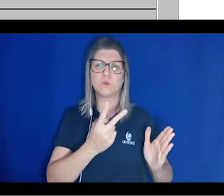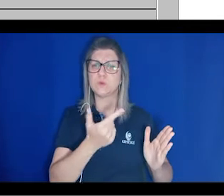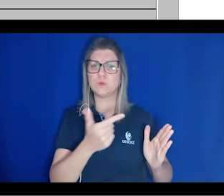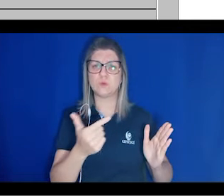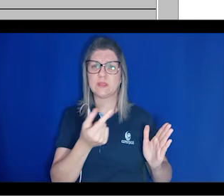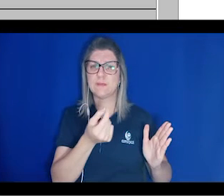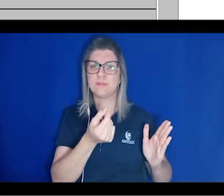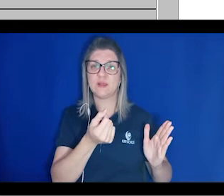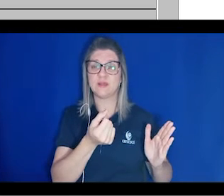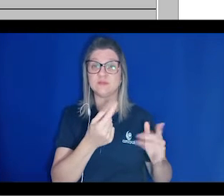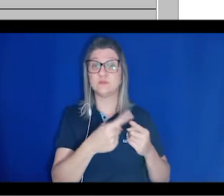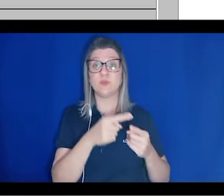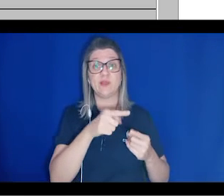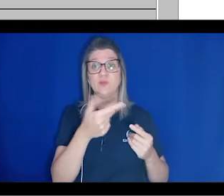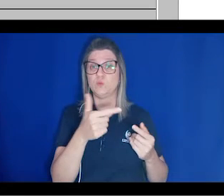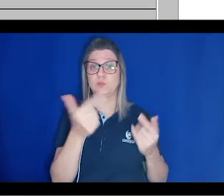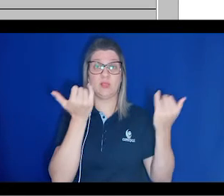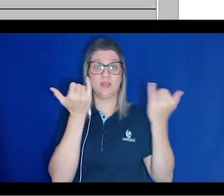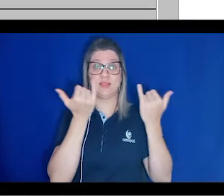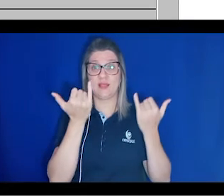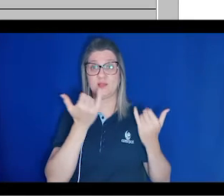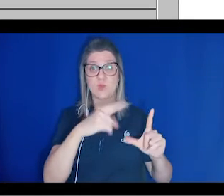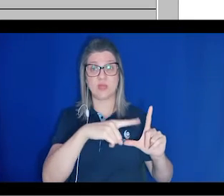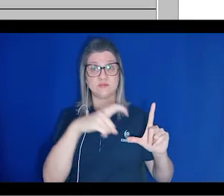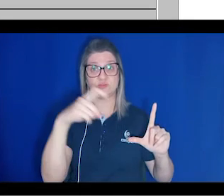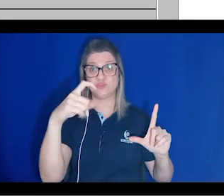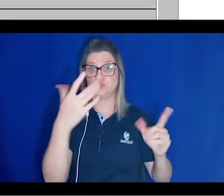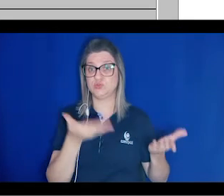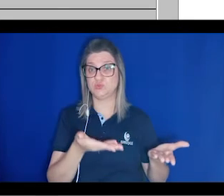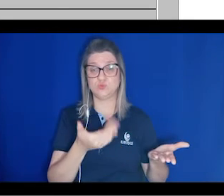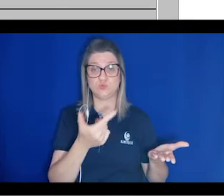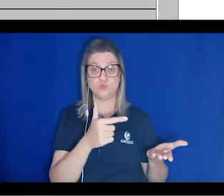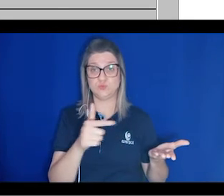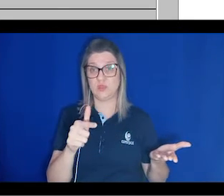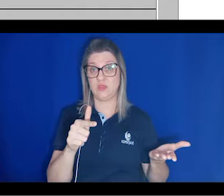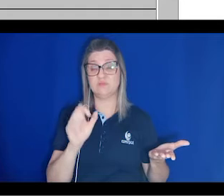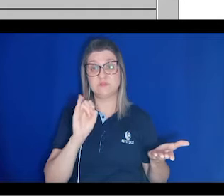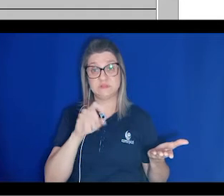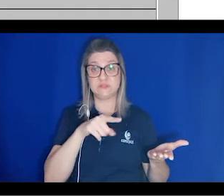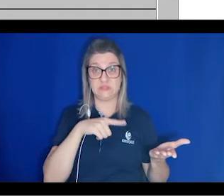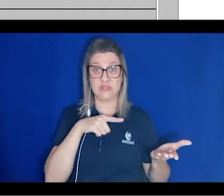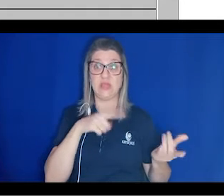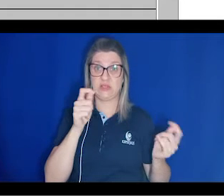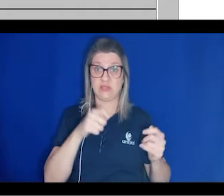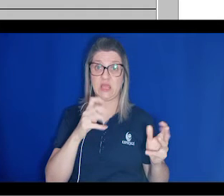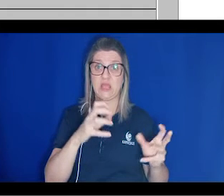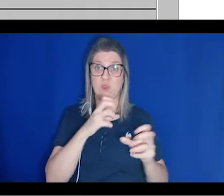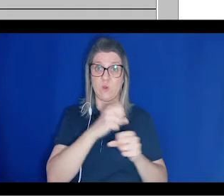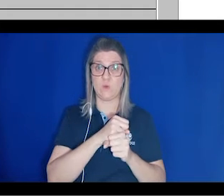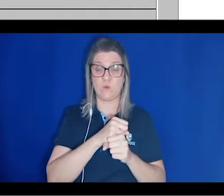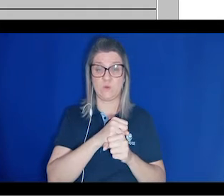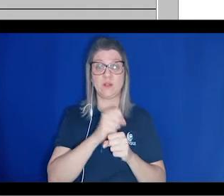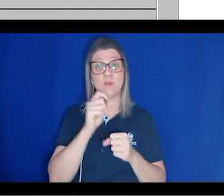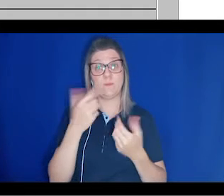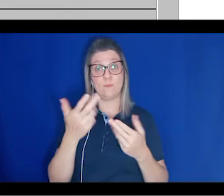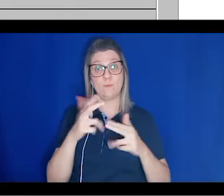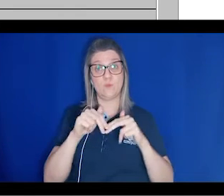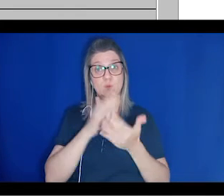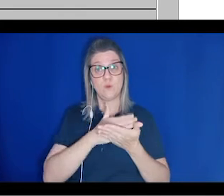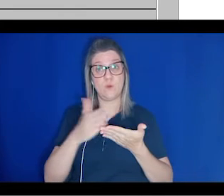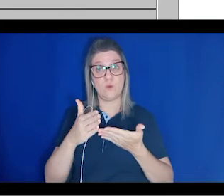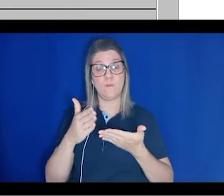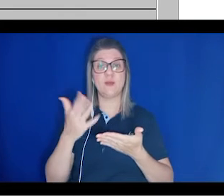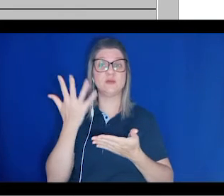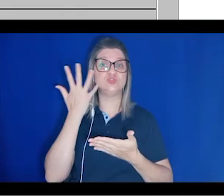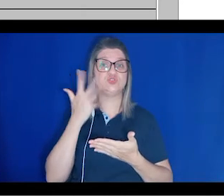temos dados estatísticos para trás. Se tivesse, daria para calcular. Portanto, inicia a partir do período 3.